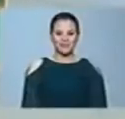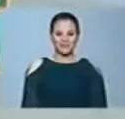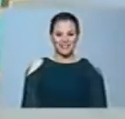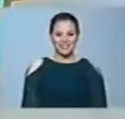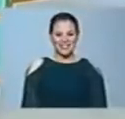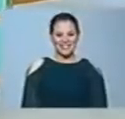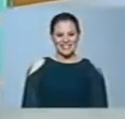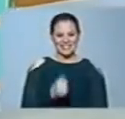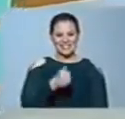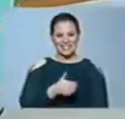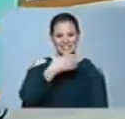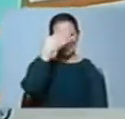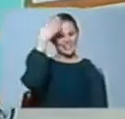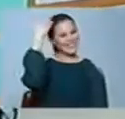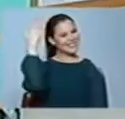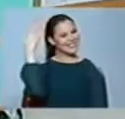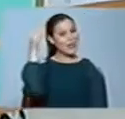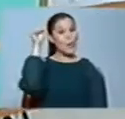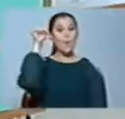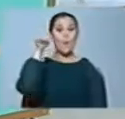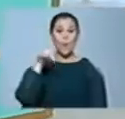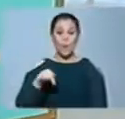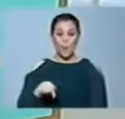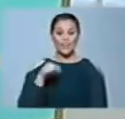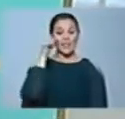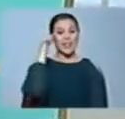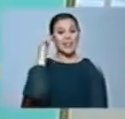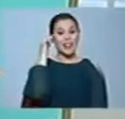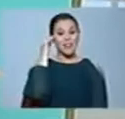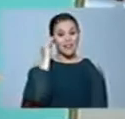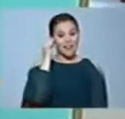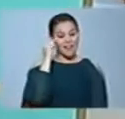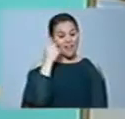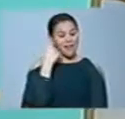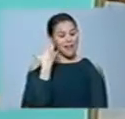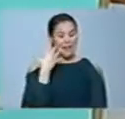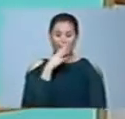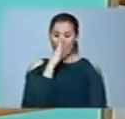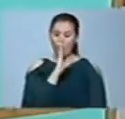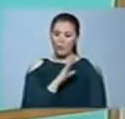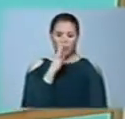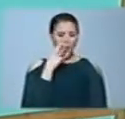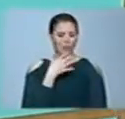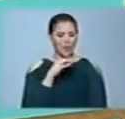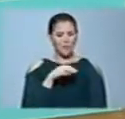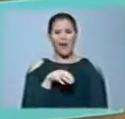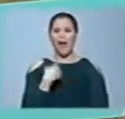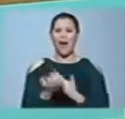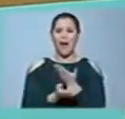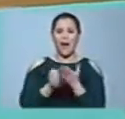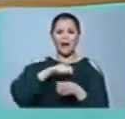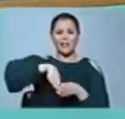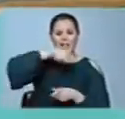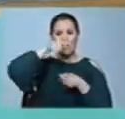a cirurgia hoje é quinta feira como é habitual festa para principiantes aqui na